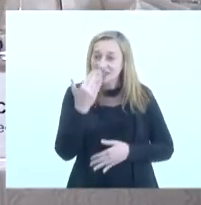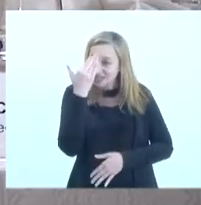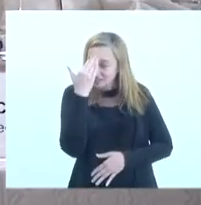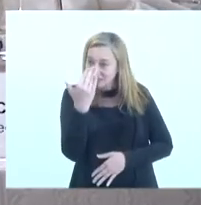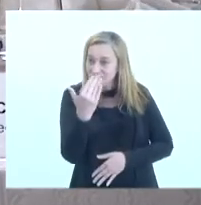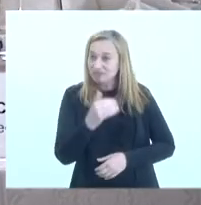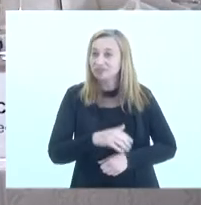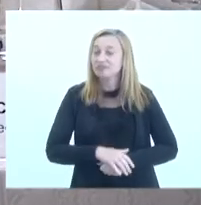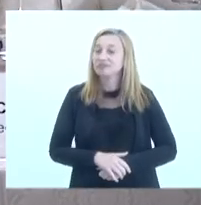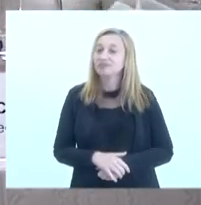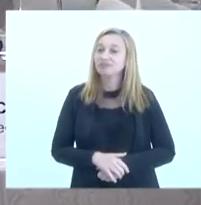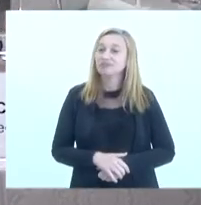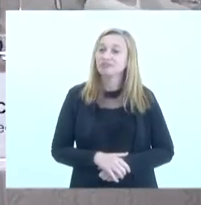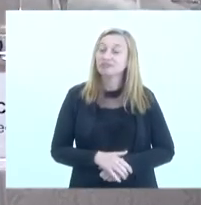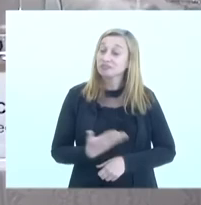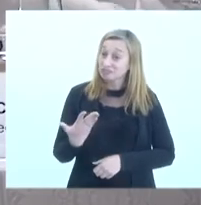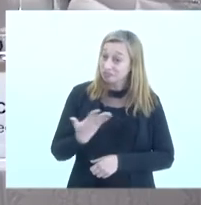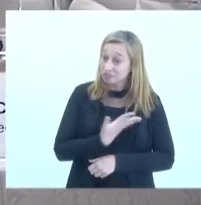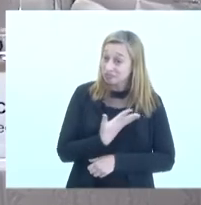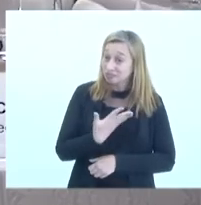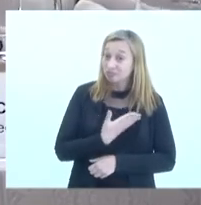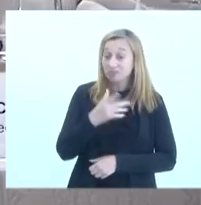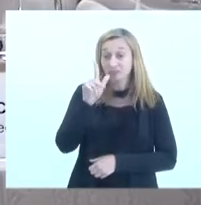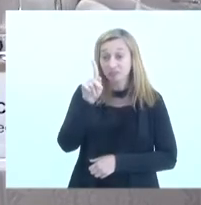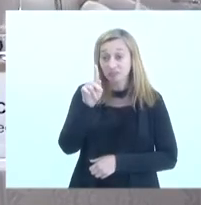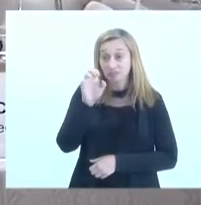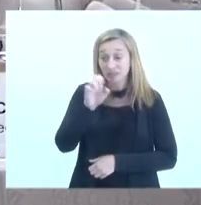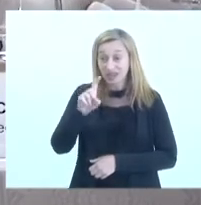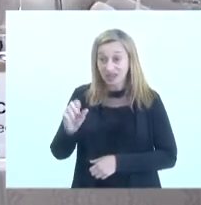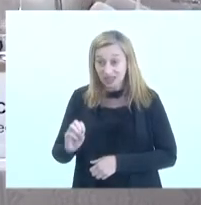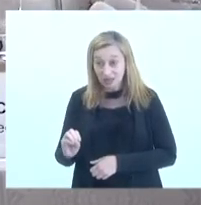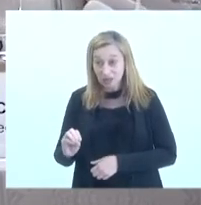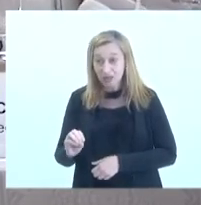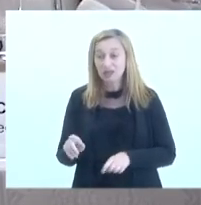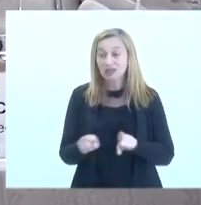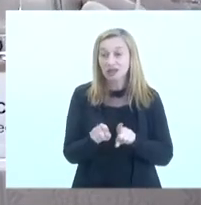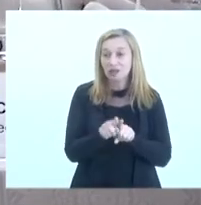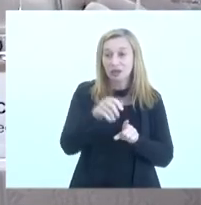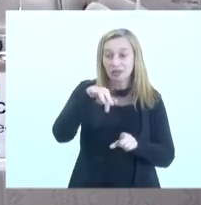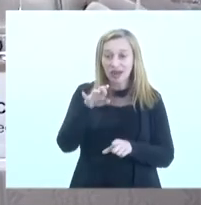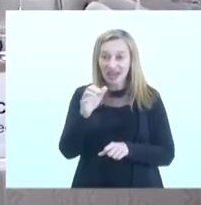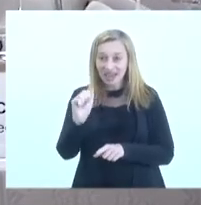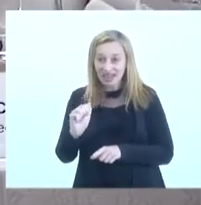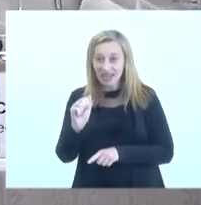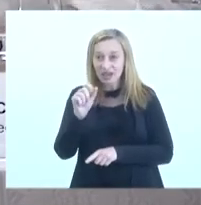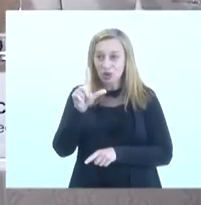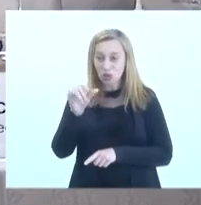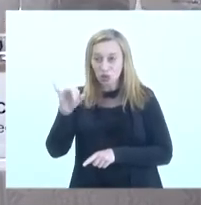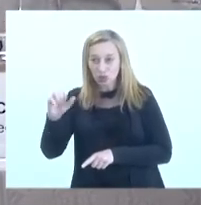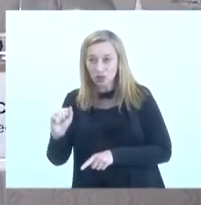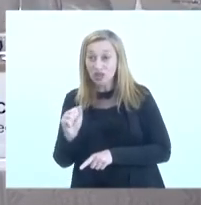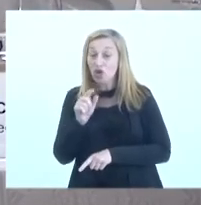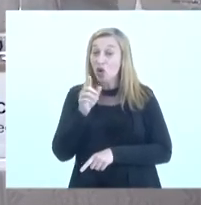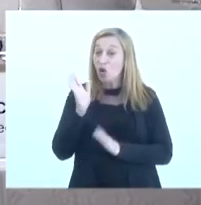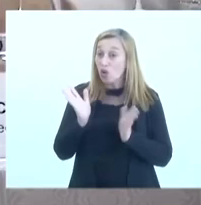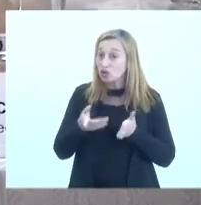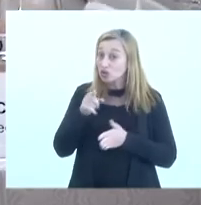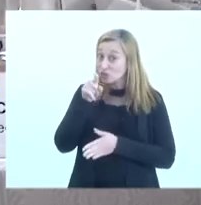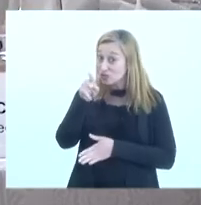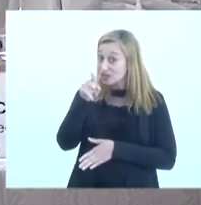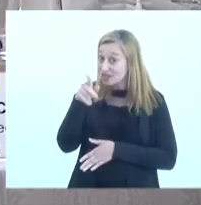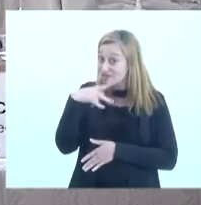cumprimentar o meu amigo Pezão e a Maria Lúcia. Hoje, quando você